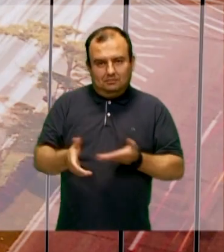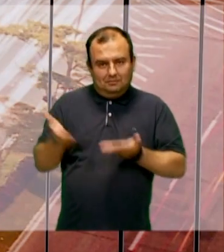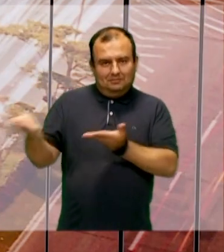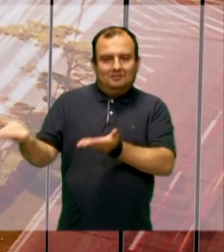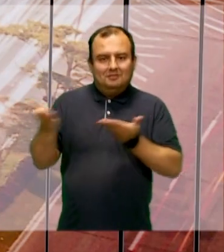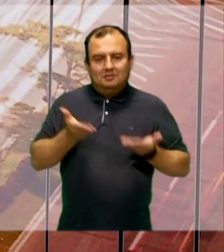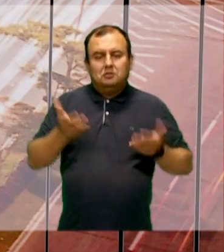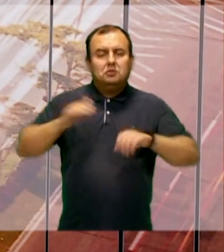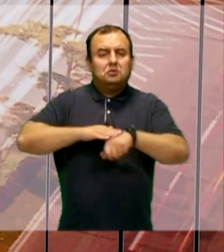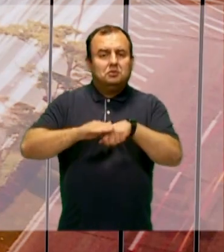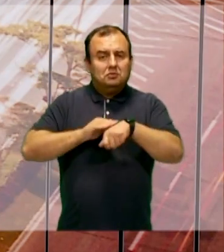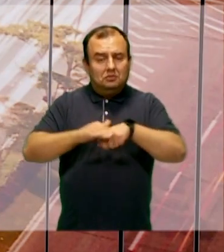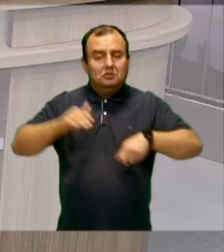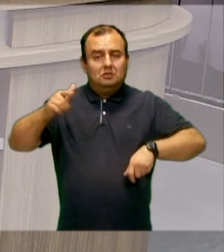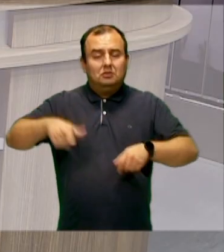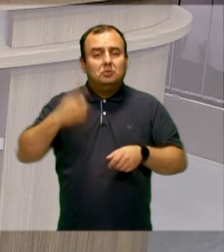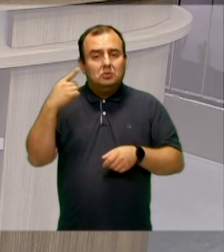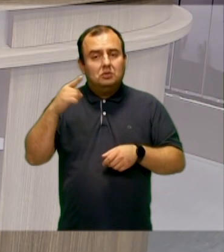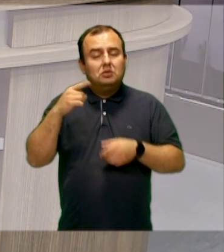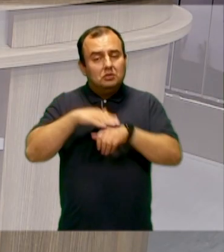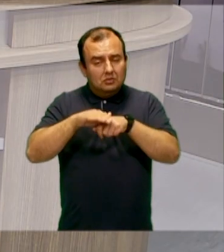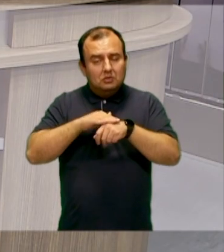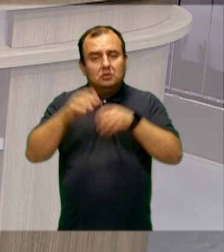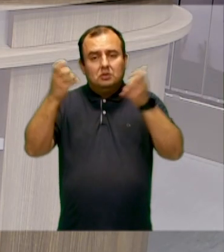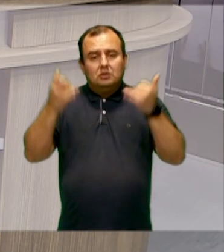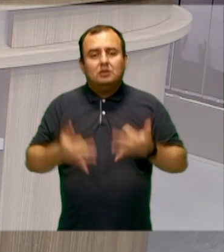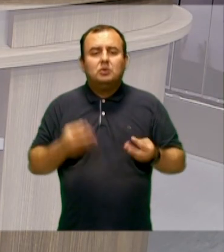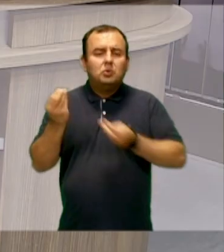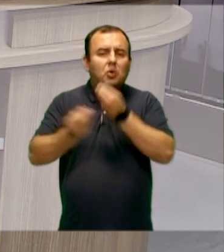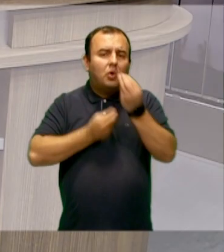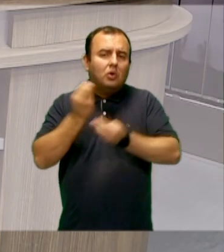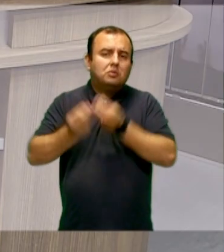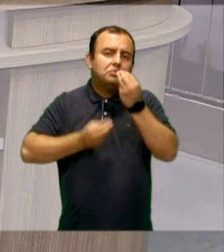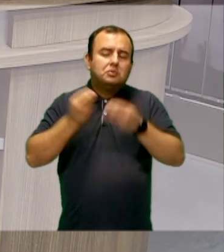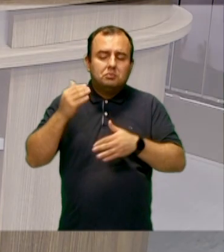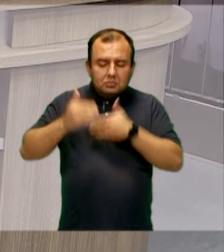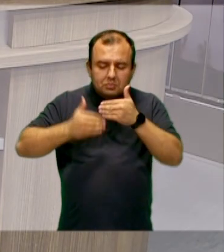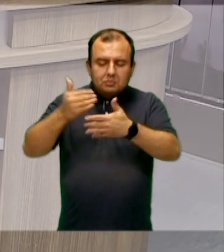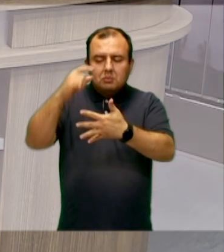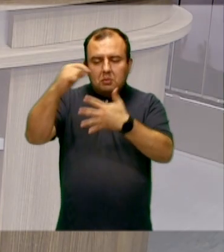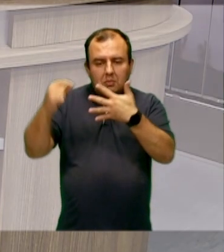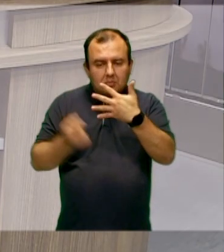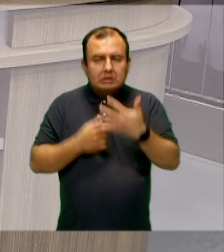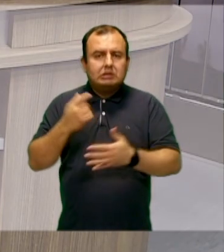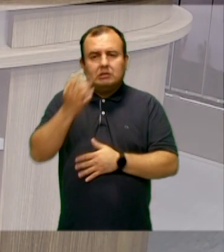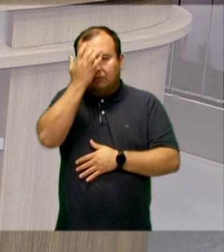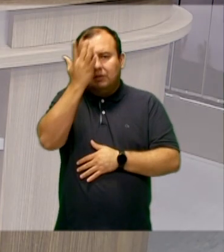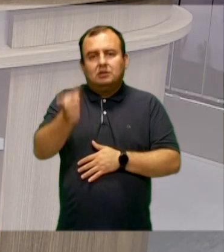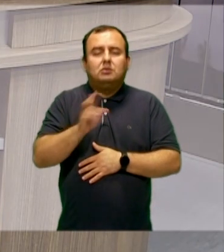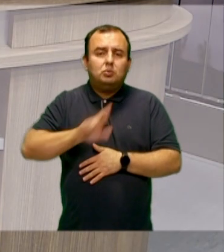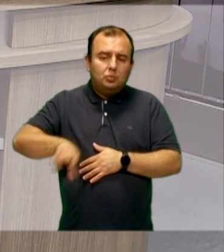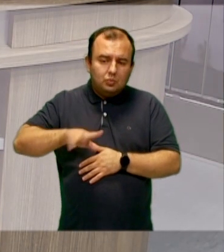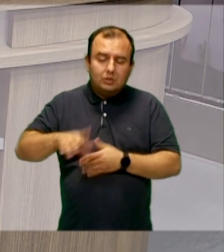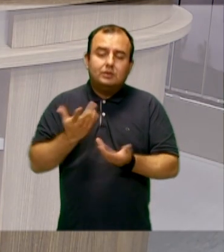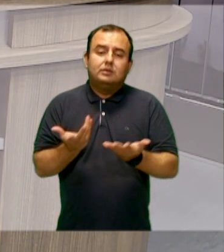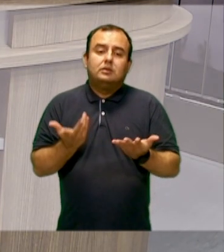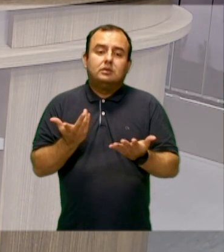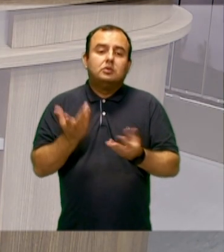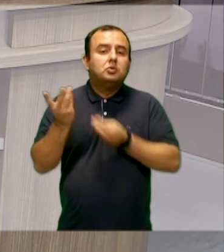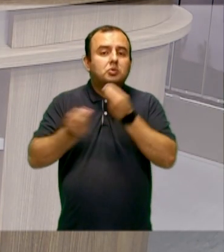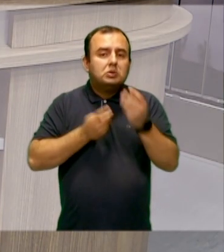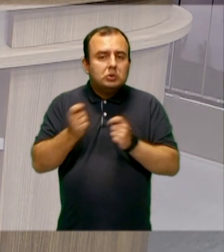Jefferson, a gente terminou o primeiro bloco falando, né, de como é que se dá todo esse procedimento, que não deve ser nada fácil,